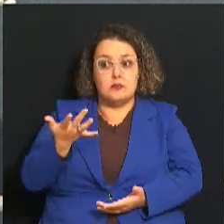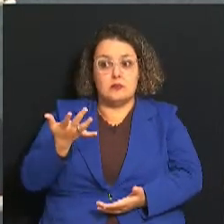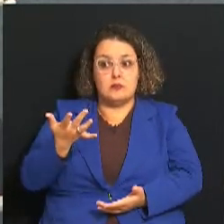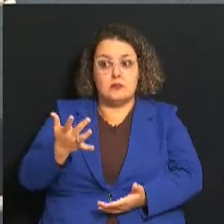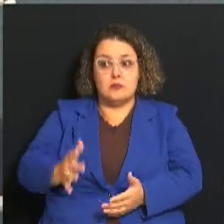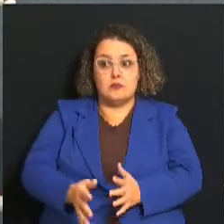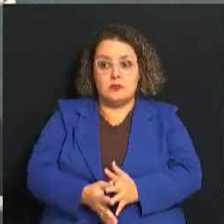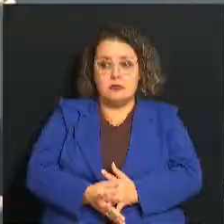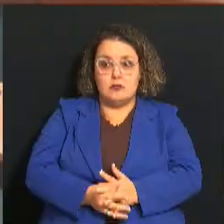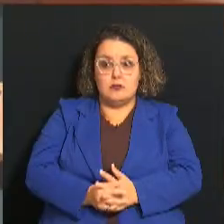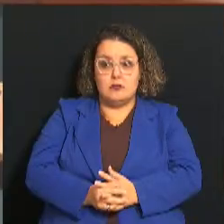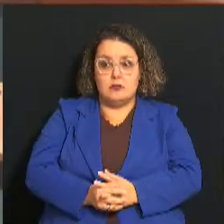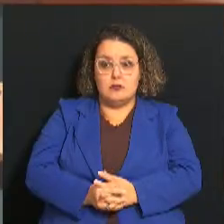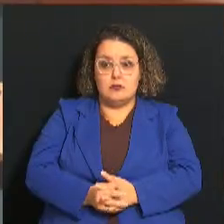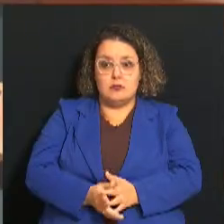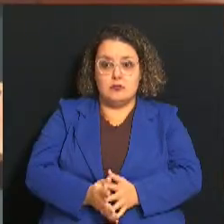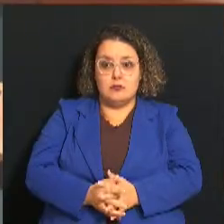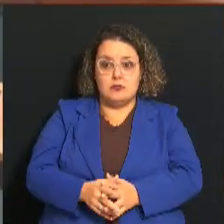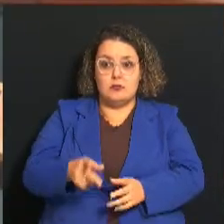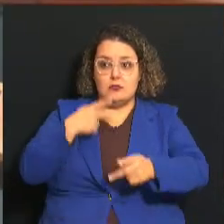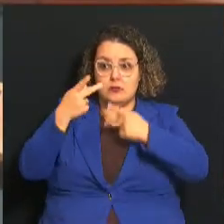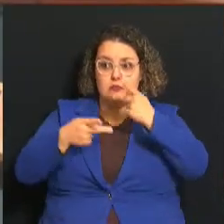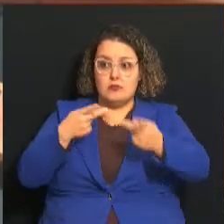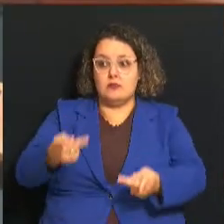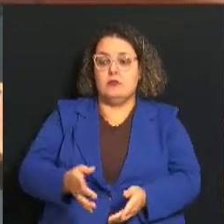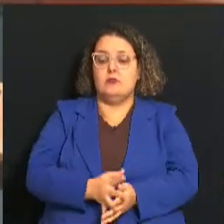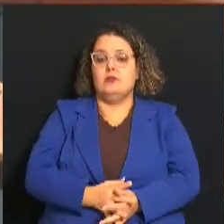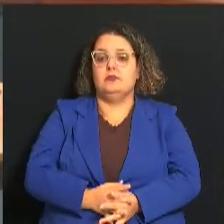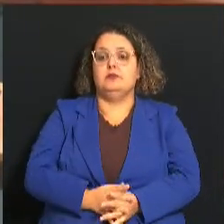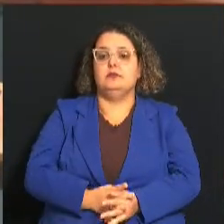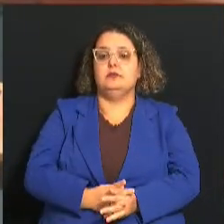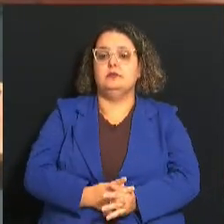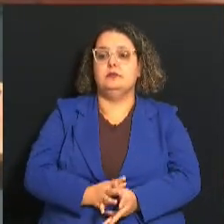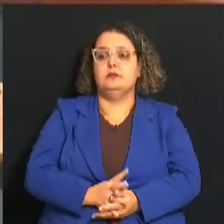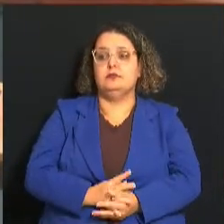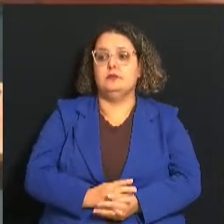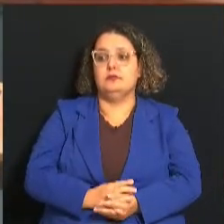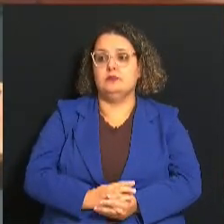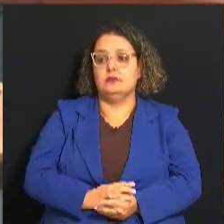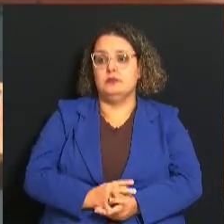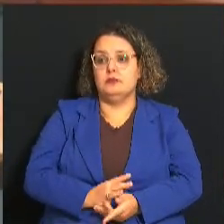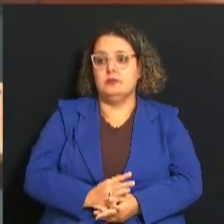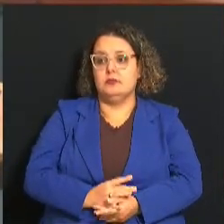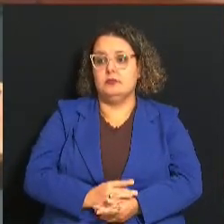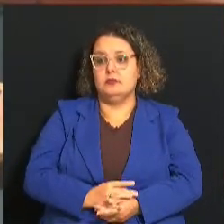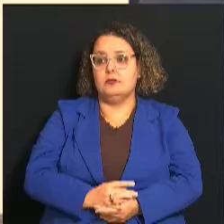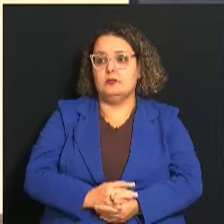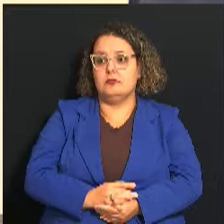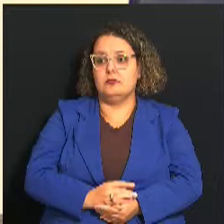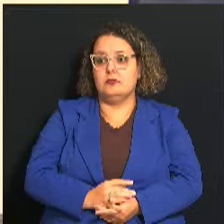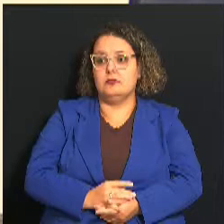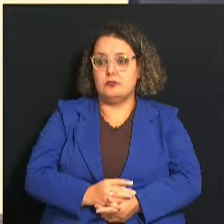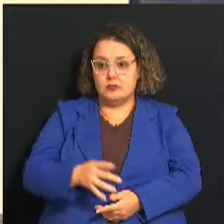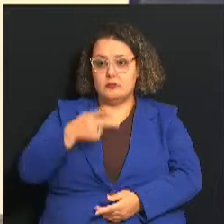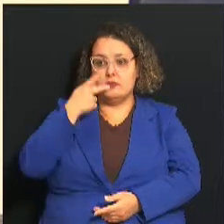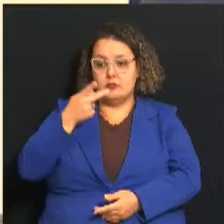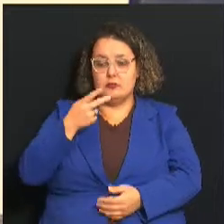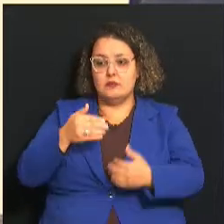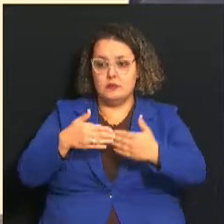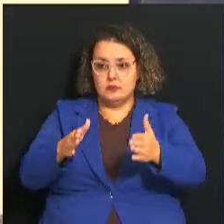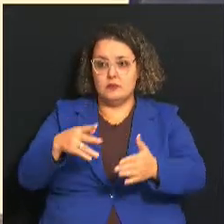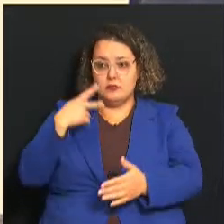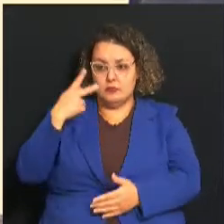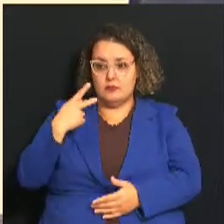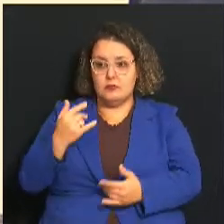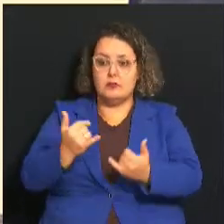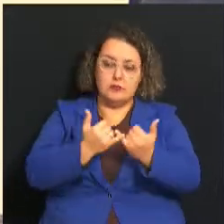enquanto. Ok. Desculpa se eu falei muito. Eu falo, mas também vou abrir para os demais vereadores. Parte do que você